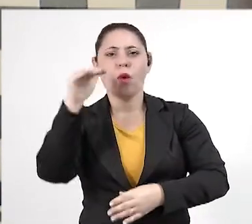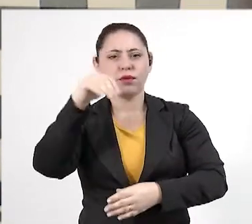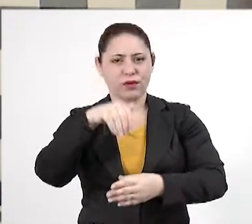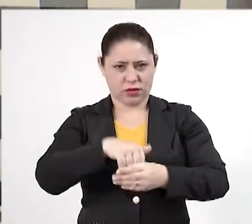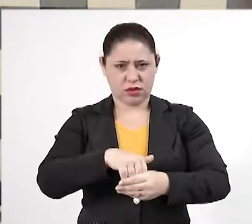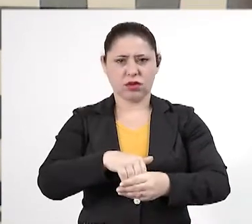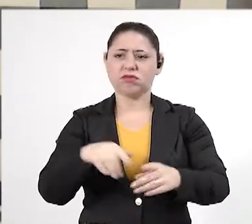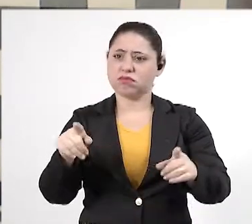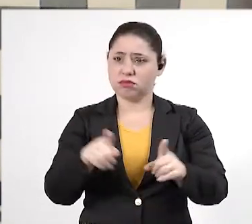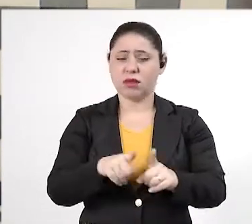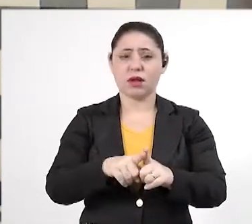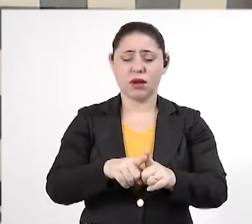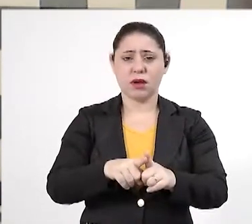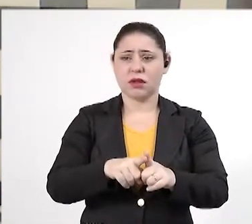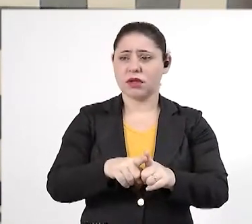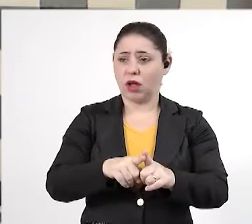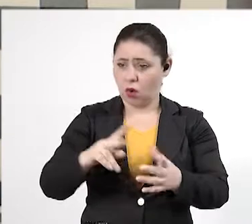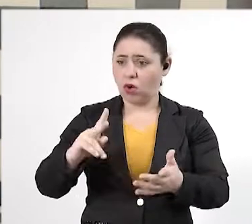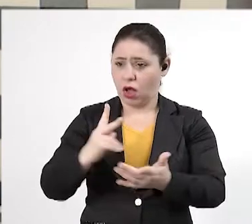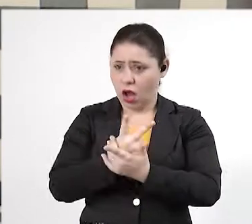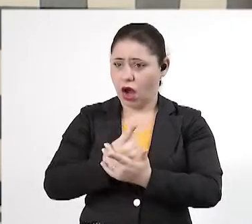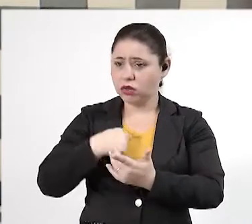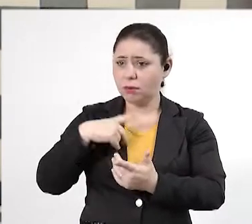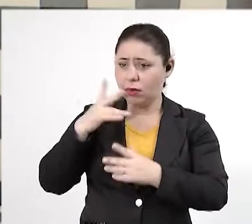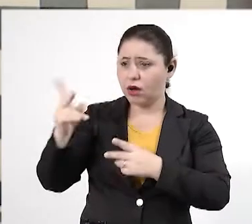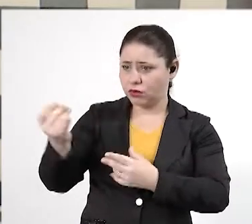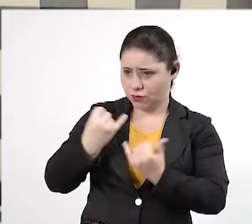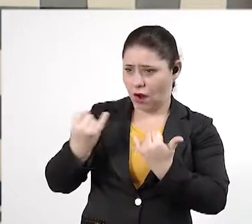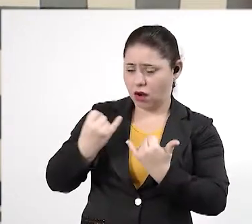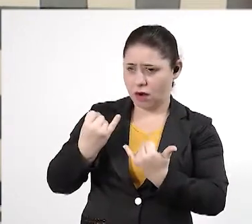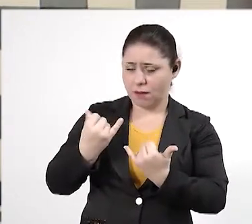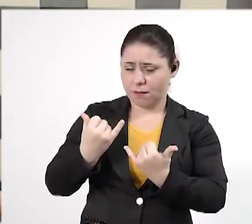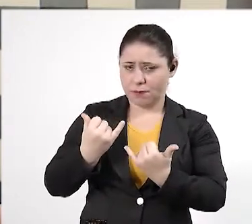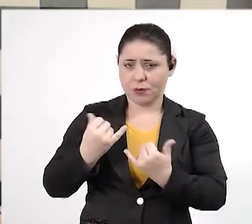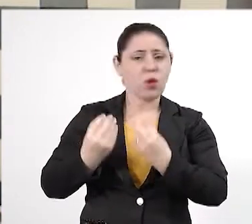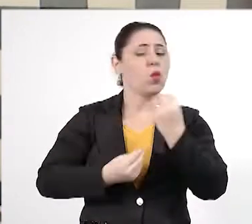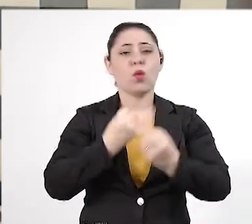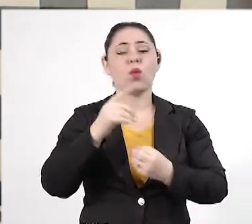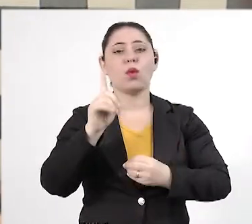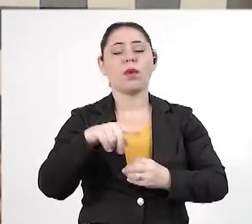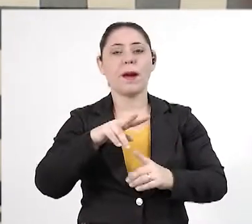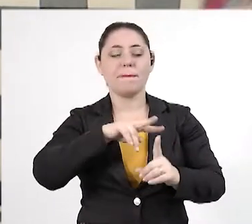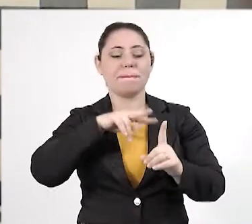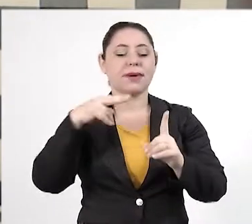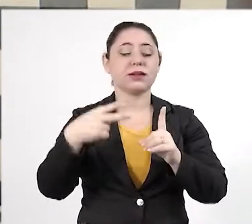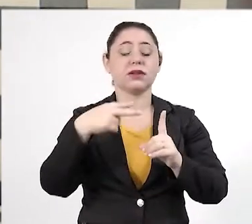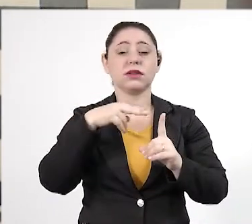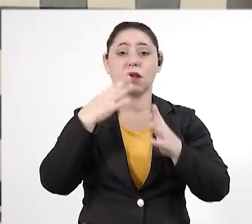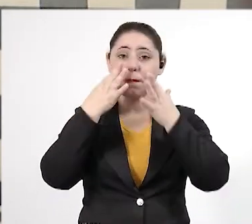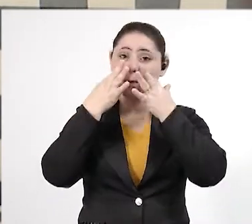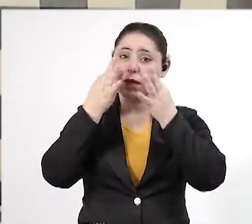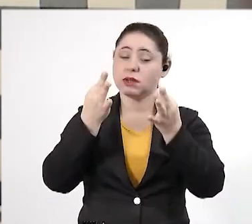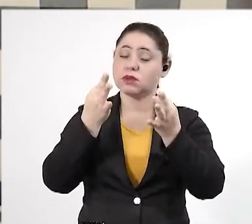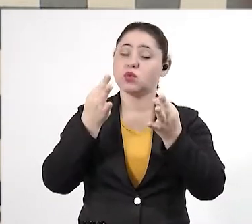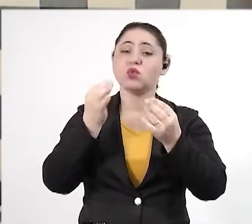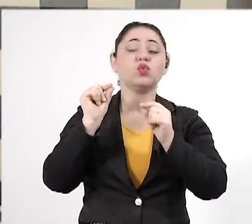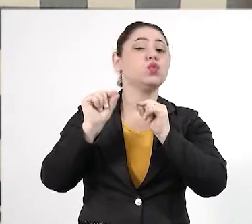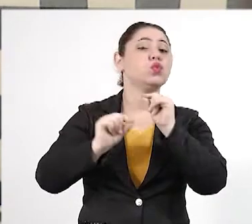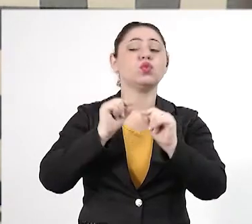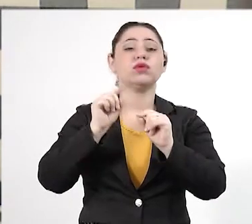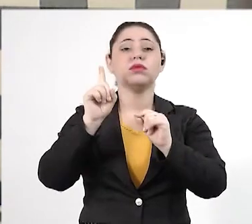enquanto eleitorado, né? Posso, até me corrijam se eu estiver errada. E como é que fica também essa percepção